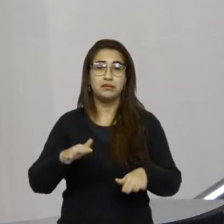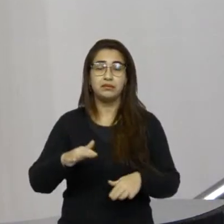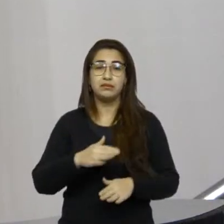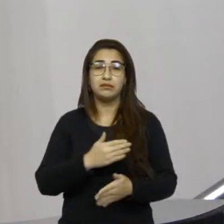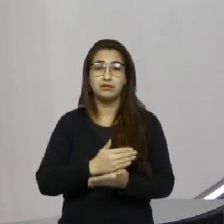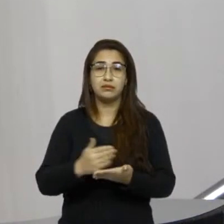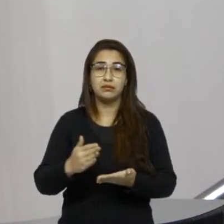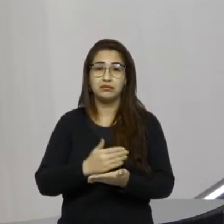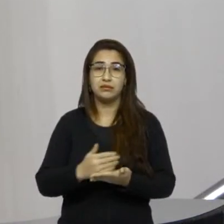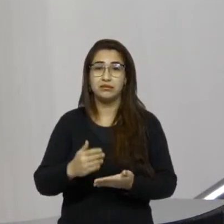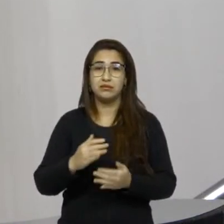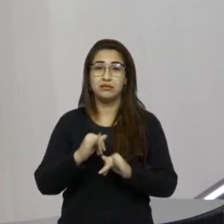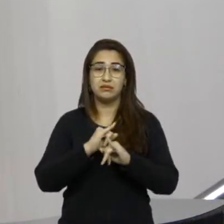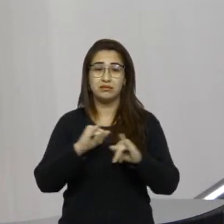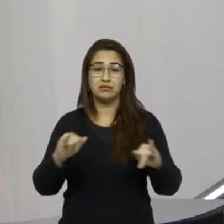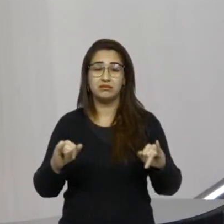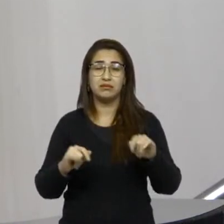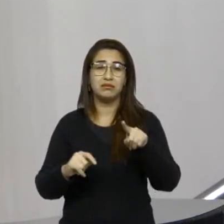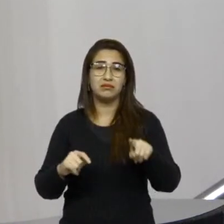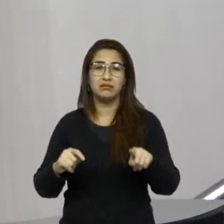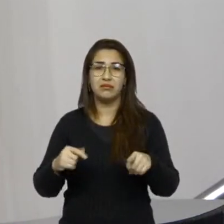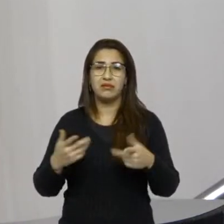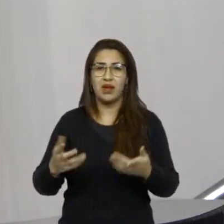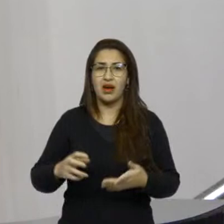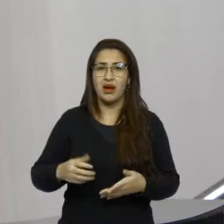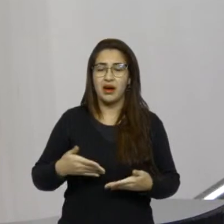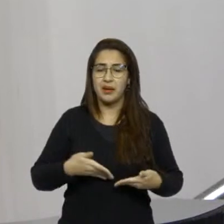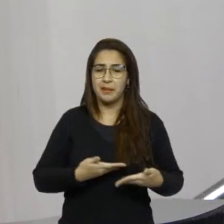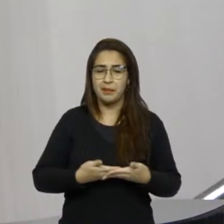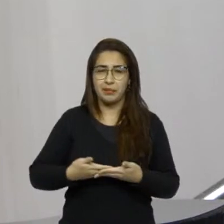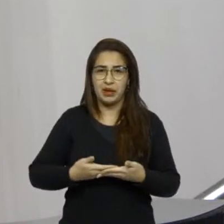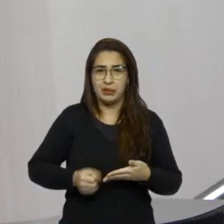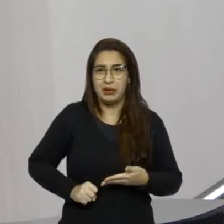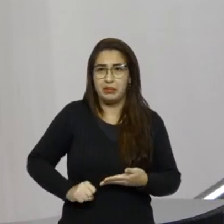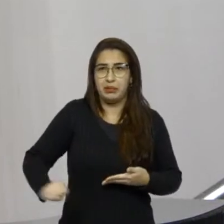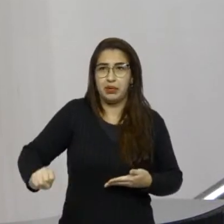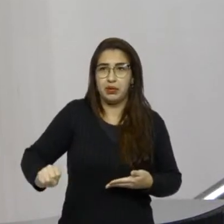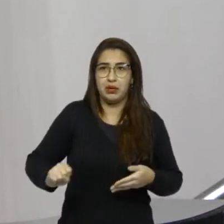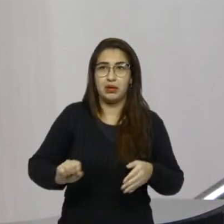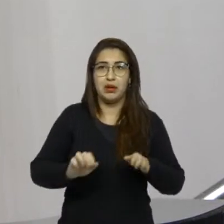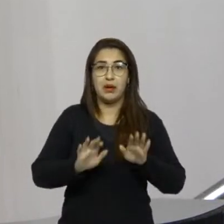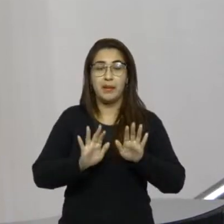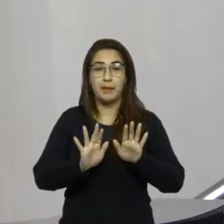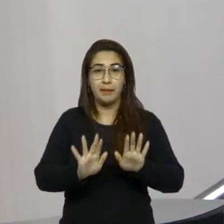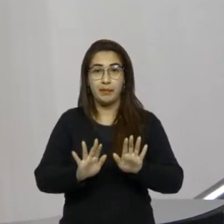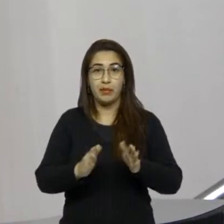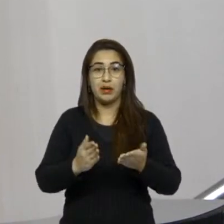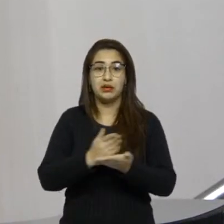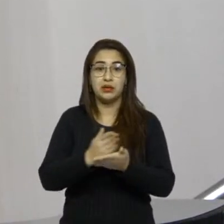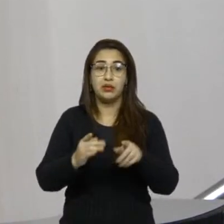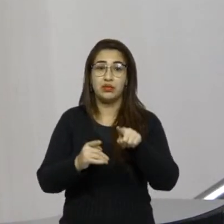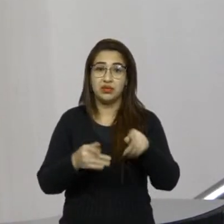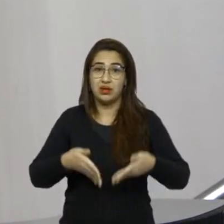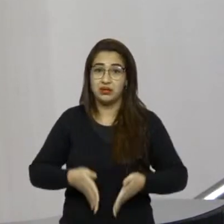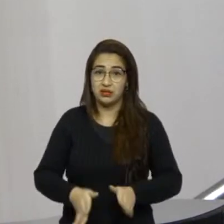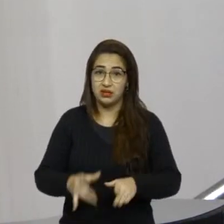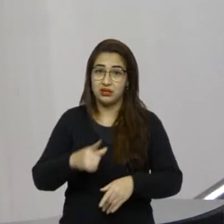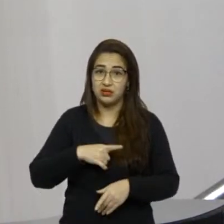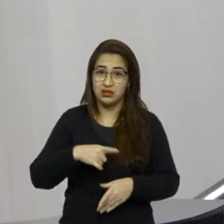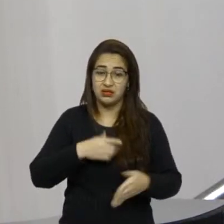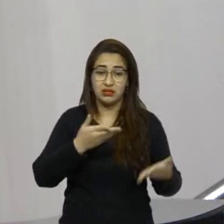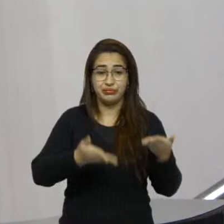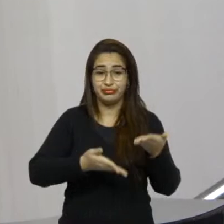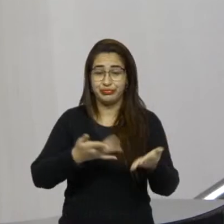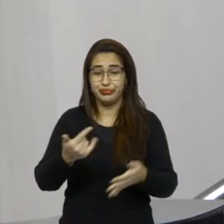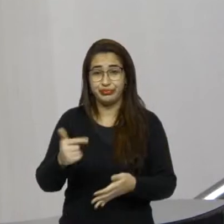de falar das crianças que morrem por falta de atendimento em nosso país, em nosso Estado de Santa Catarina. Hoje, o Hospital Santo Antônio, através